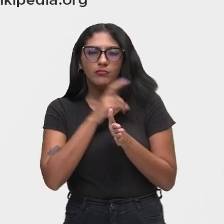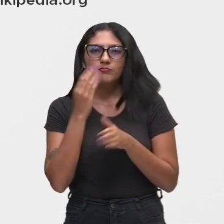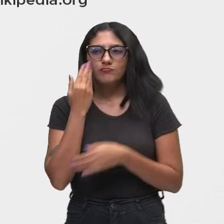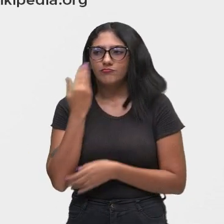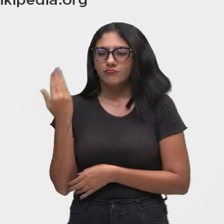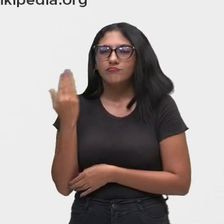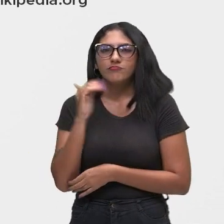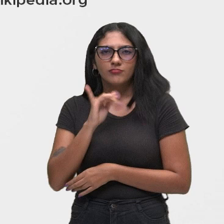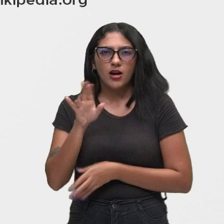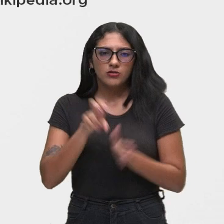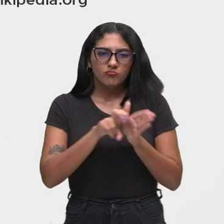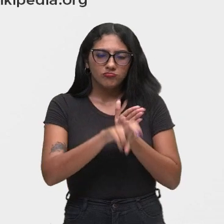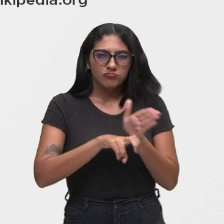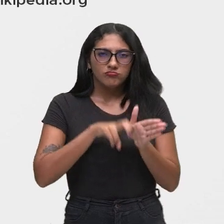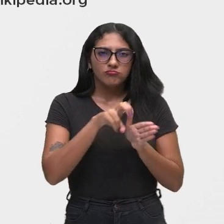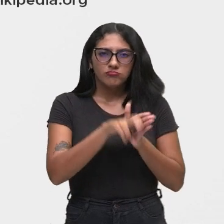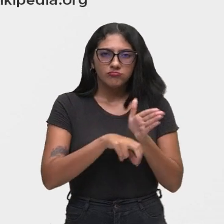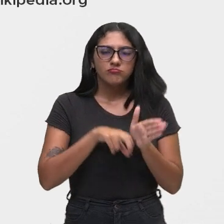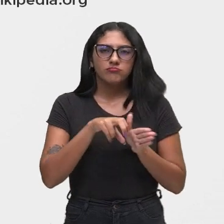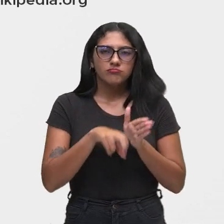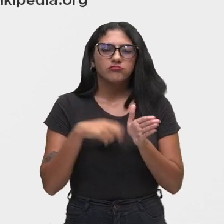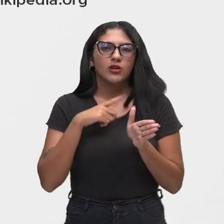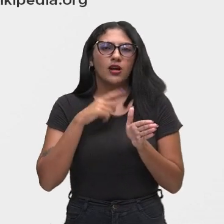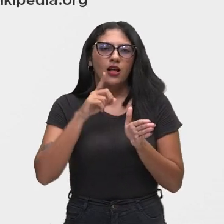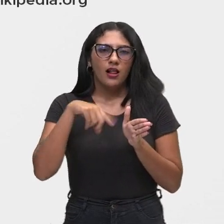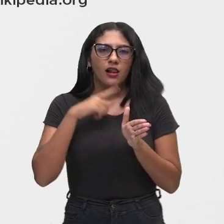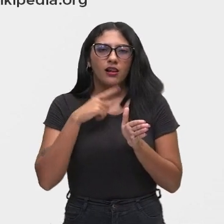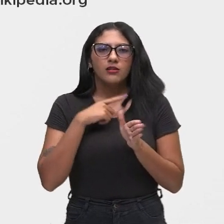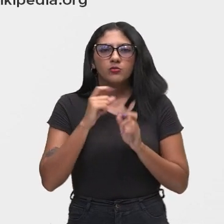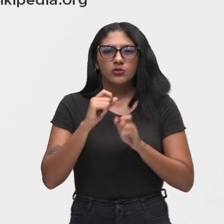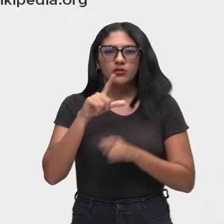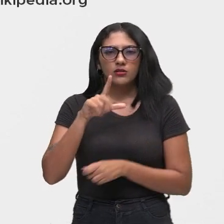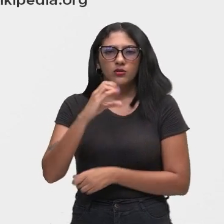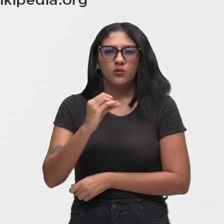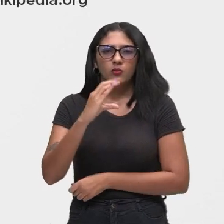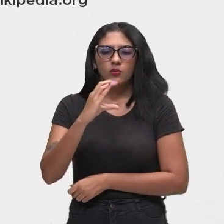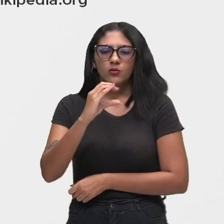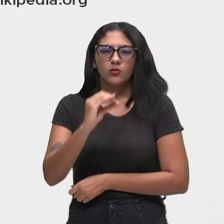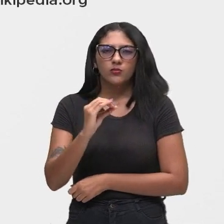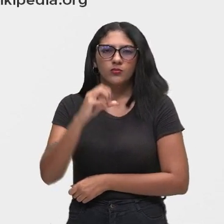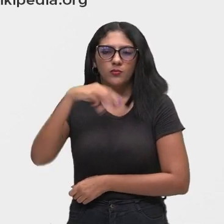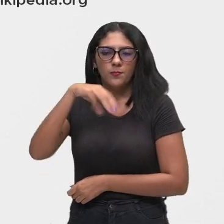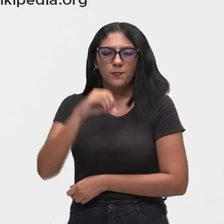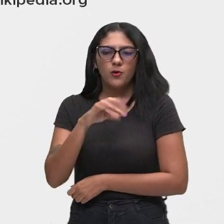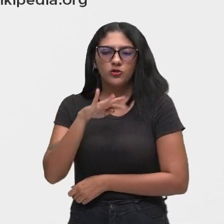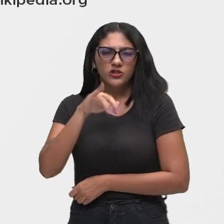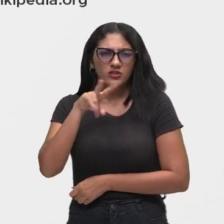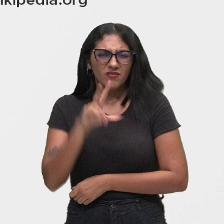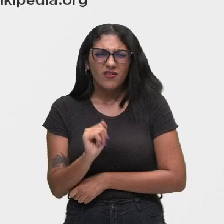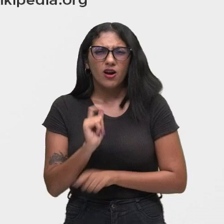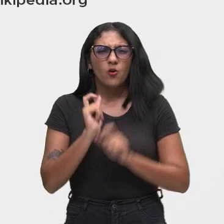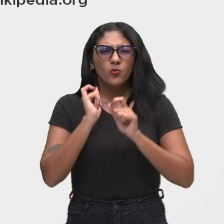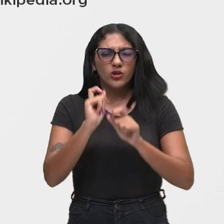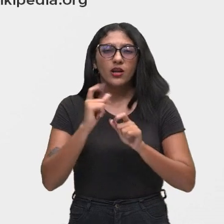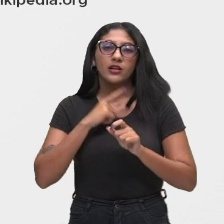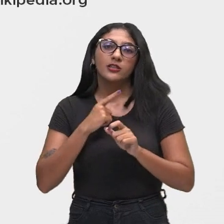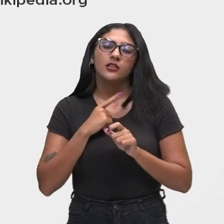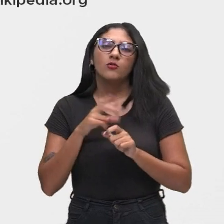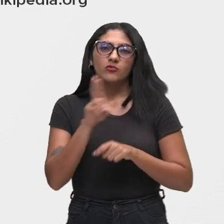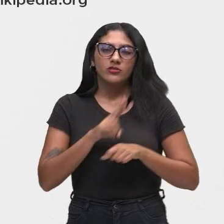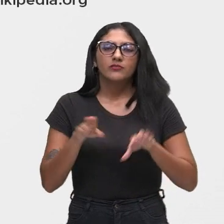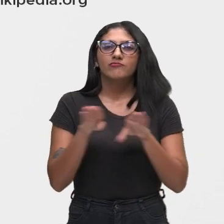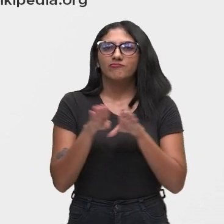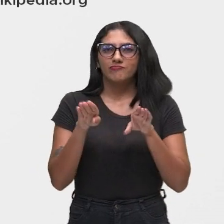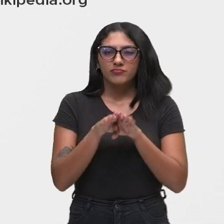imagem, como o próprio nome diz, locomotivas a vapor. Então, tinha ali essa energia